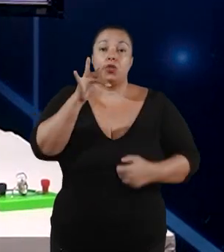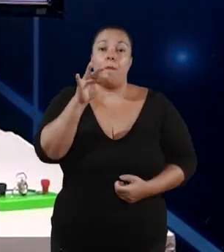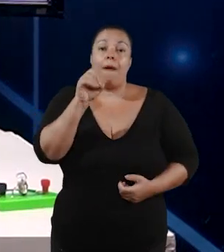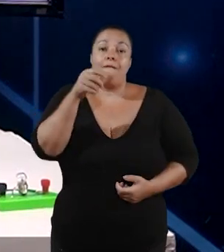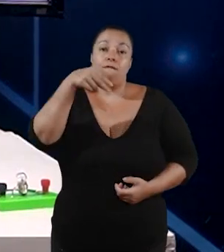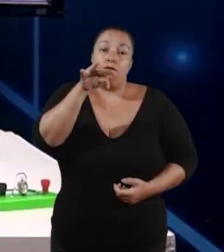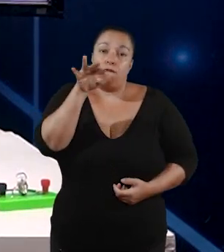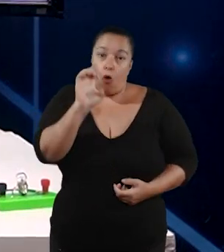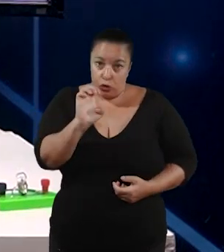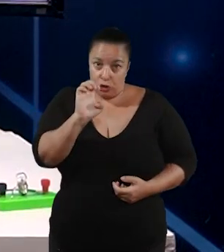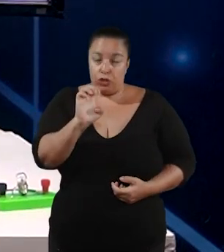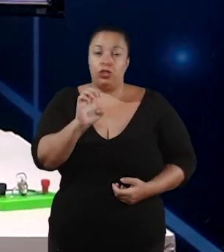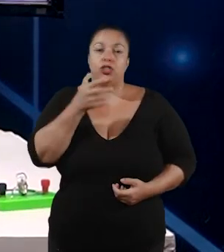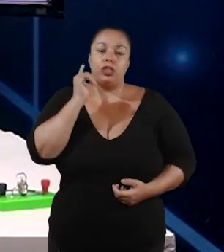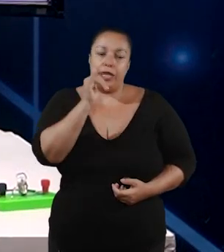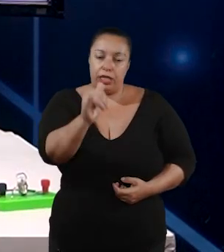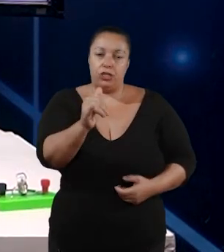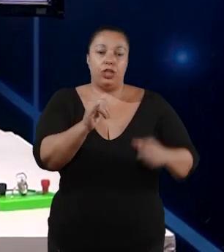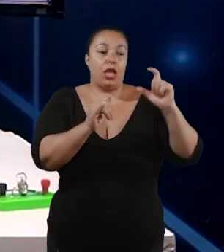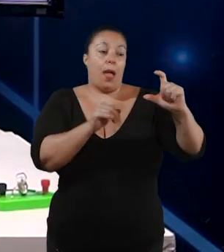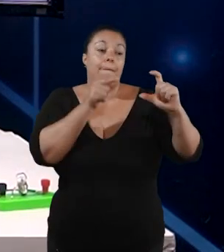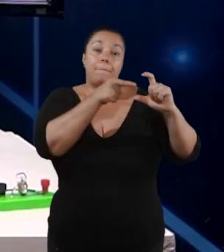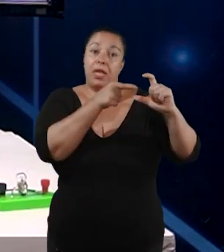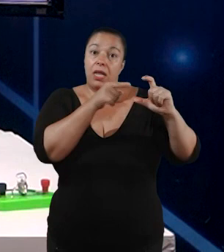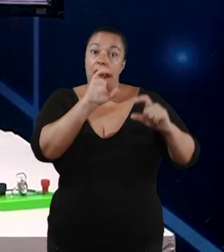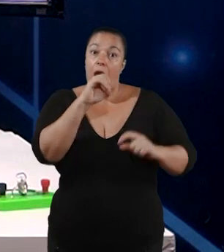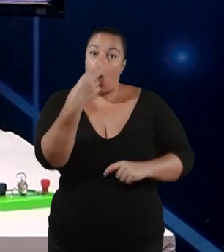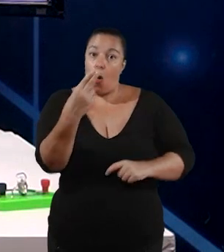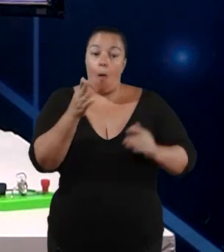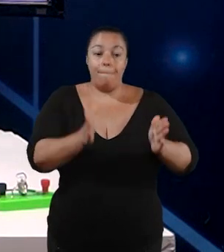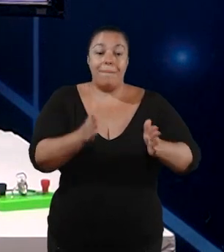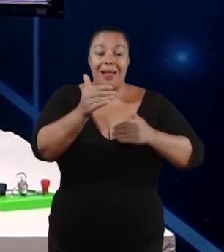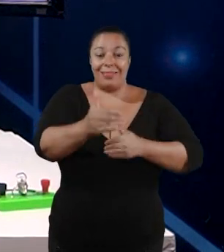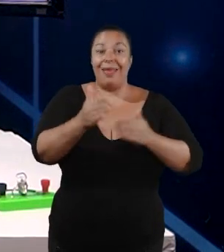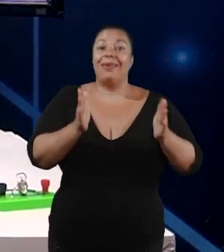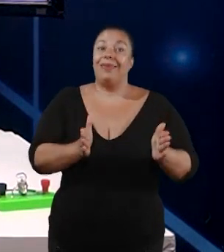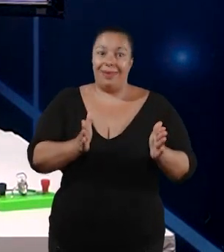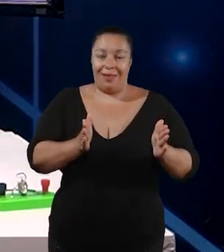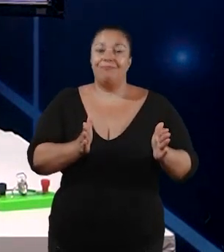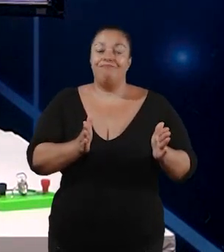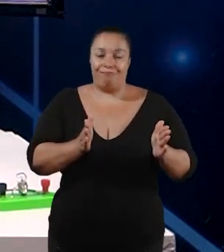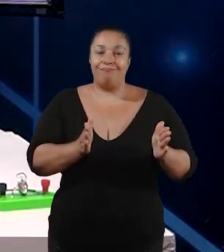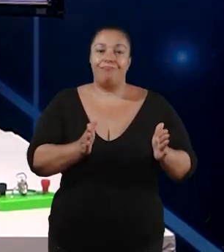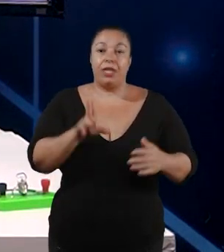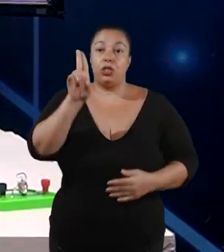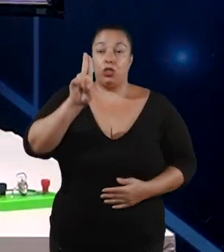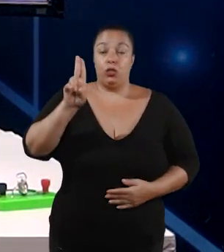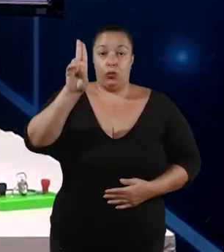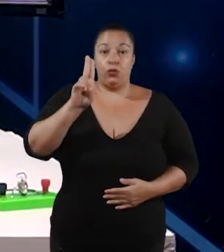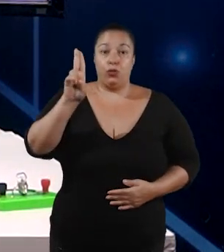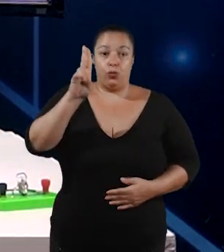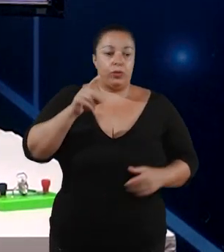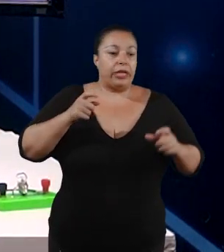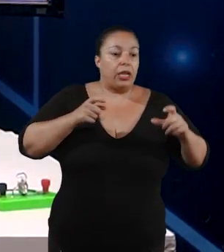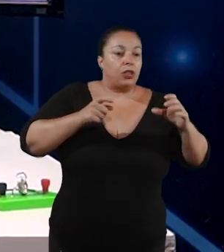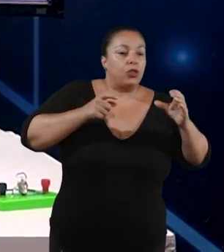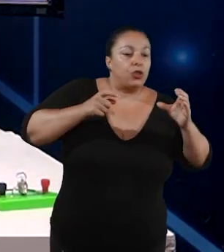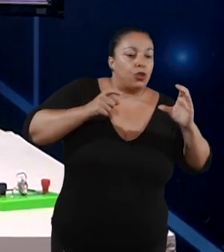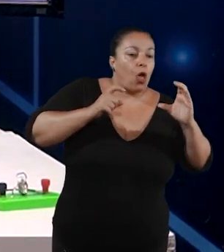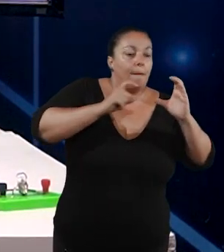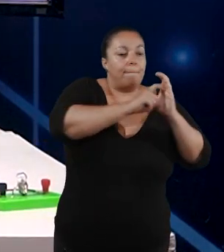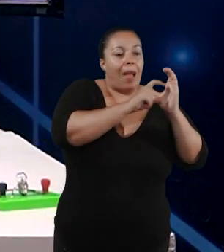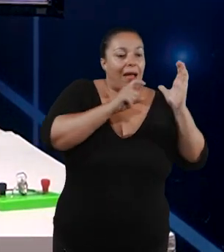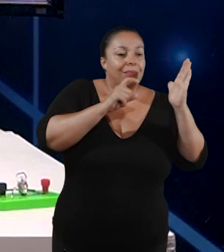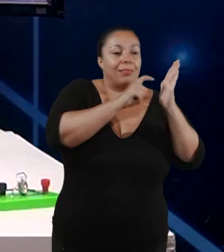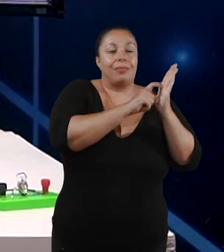ser pilhas ou baterias. Professor, a fonte de energia não pode ser essa que a gente usa na tomada da casa da gente? Bom, até poderia, mas